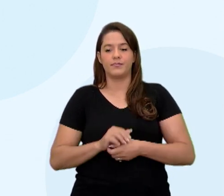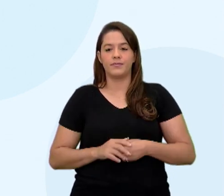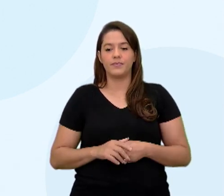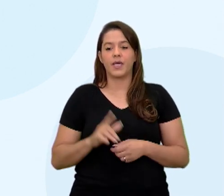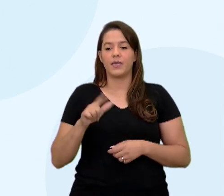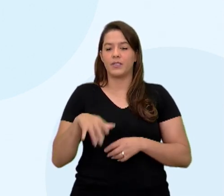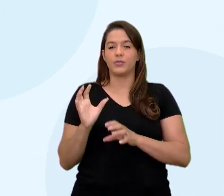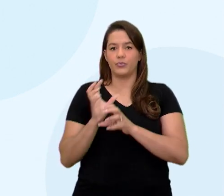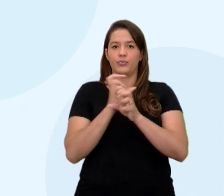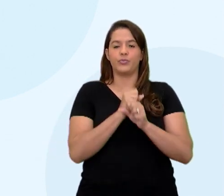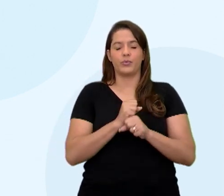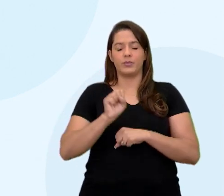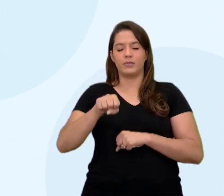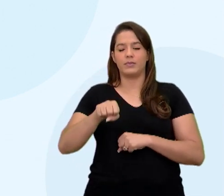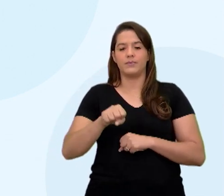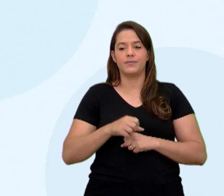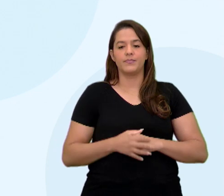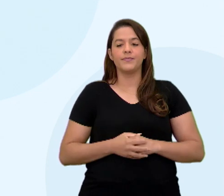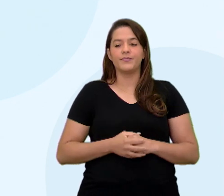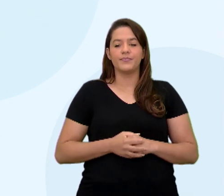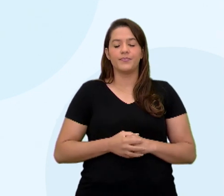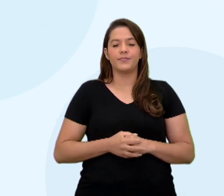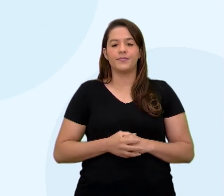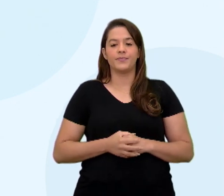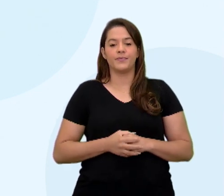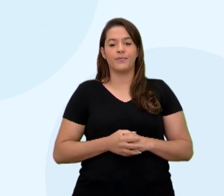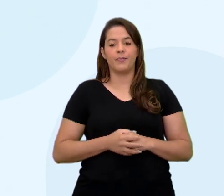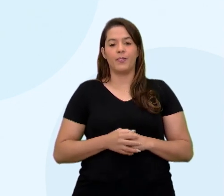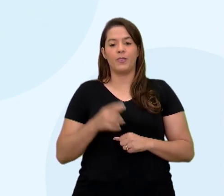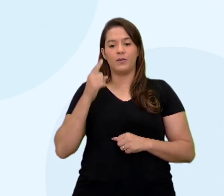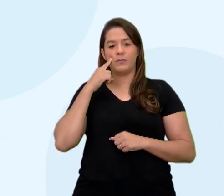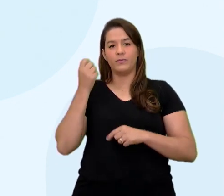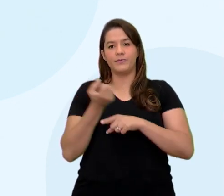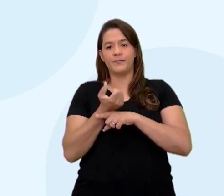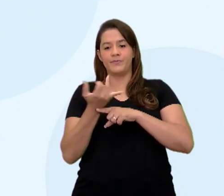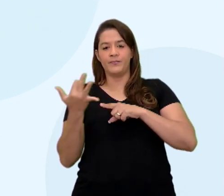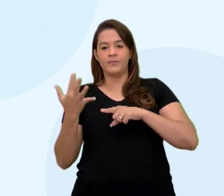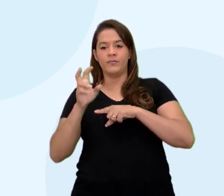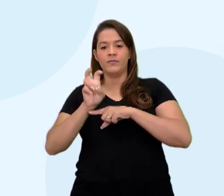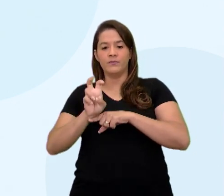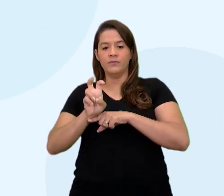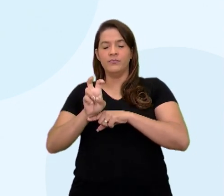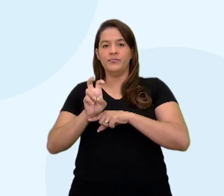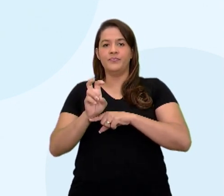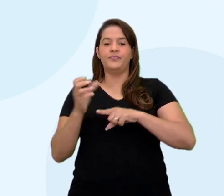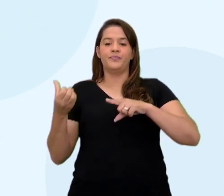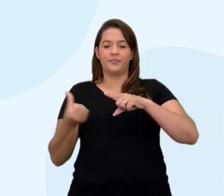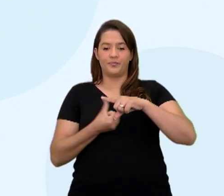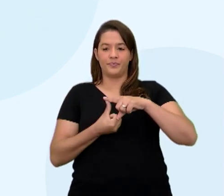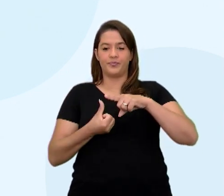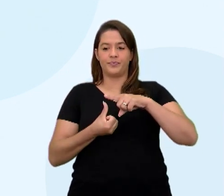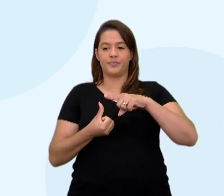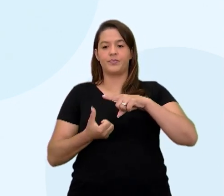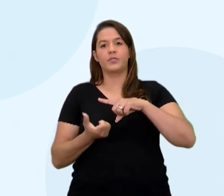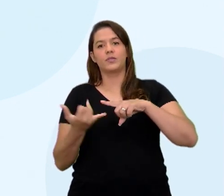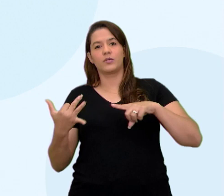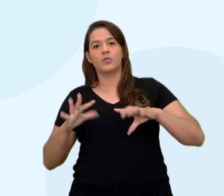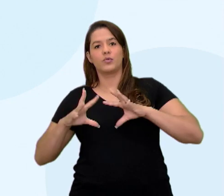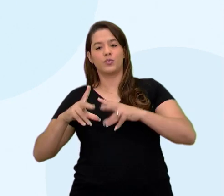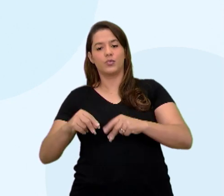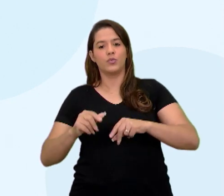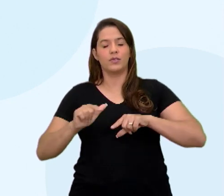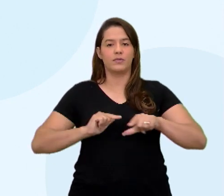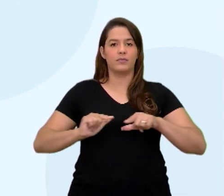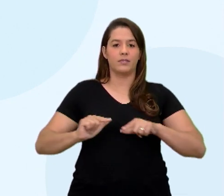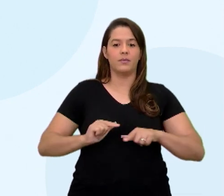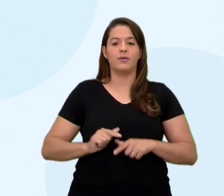falou muito sobre isso. Então temos aí a razão entre pessoas com ocupação pelo número de pessoas na força de trabalho, ou